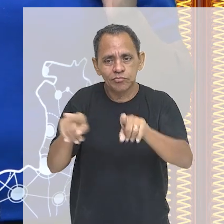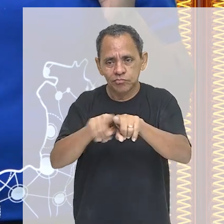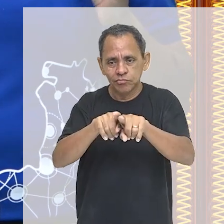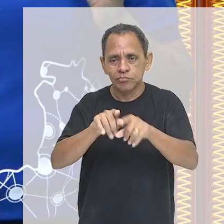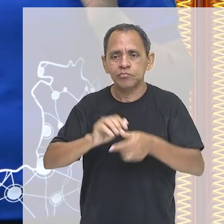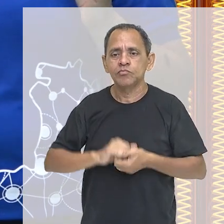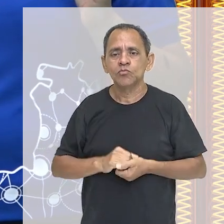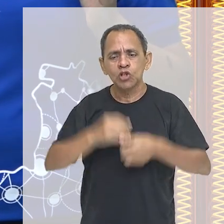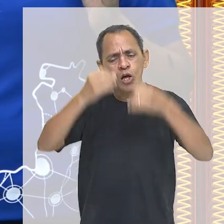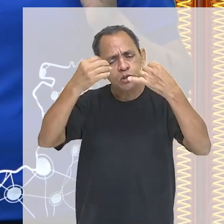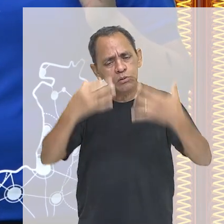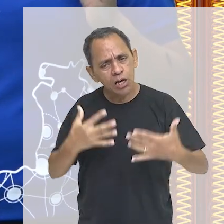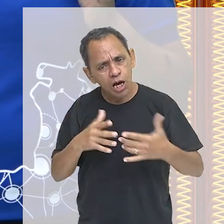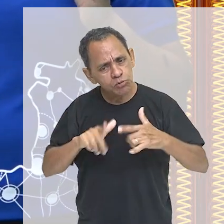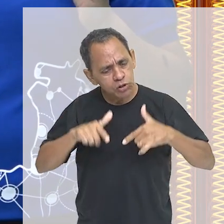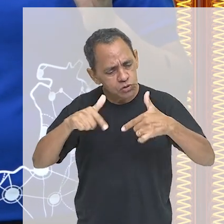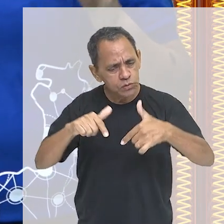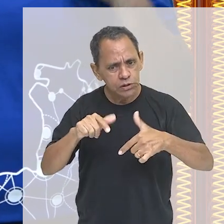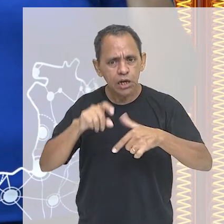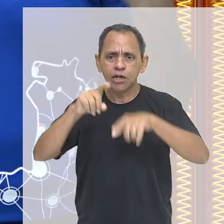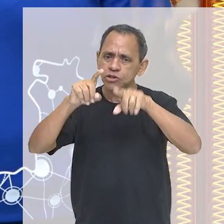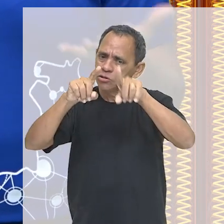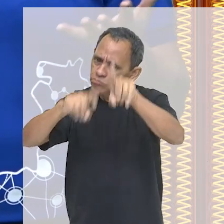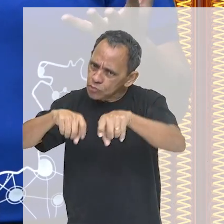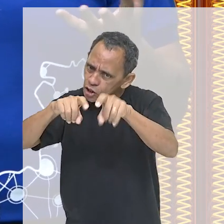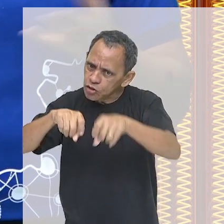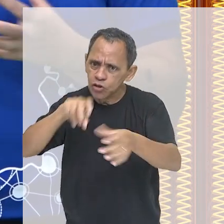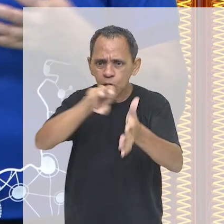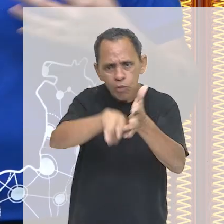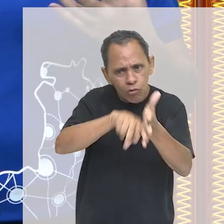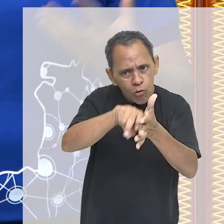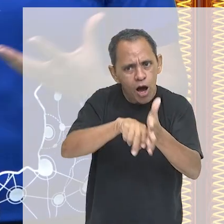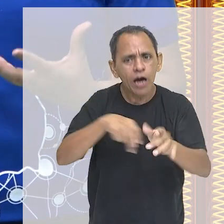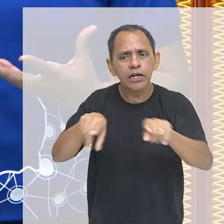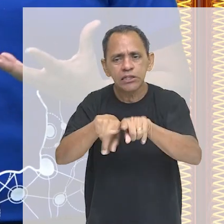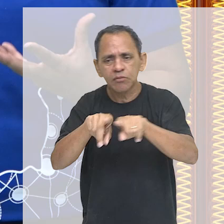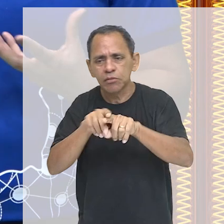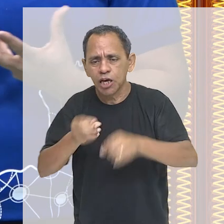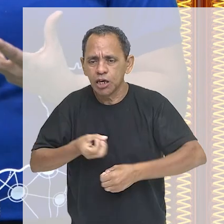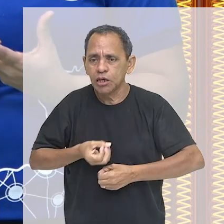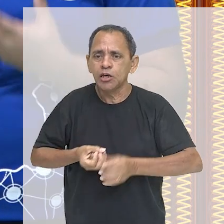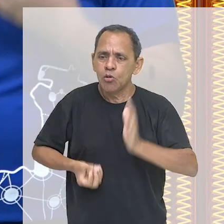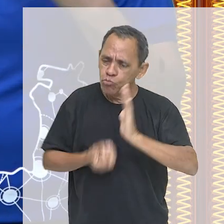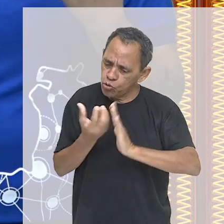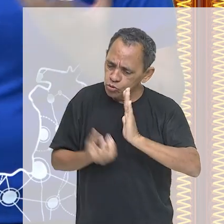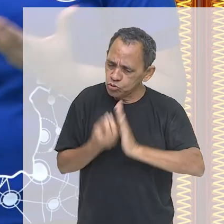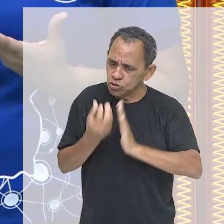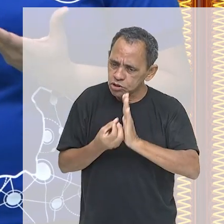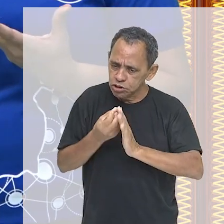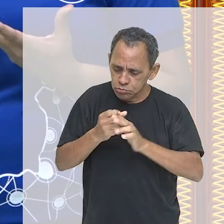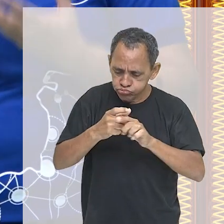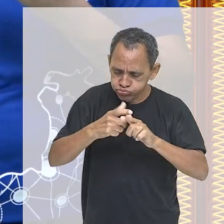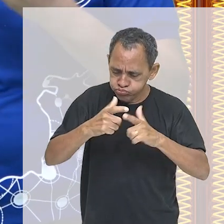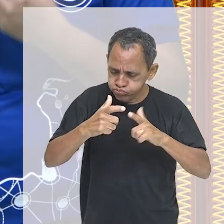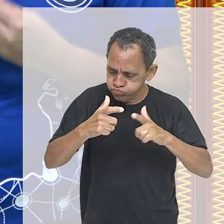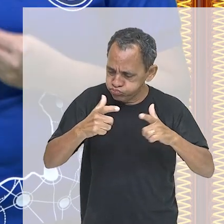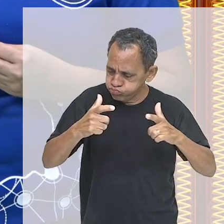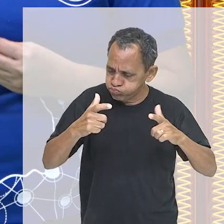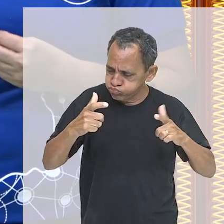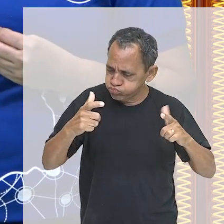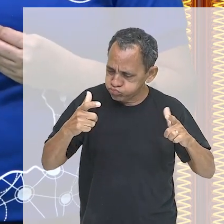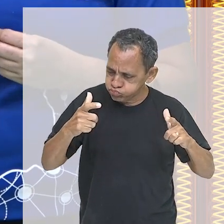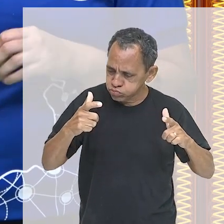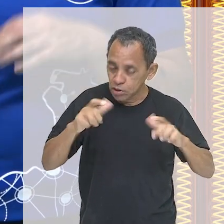ali de uma atividade de agricultura, de pecuária, onde são produzidos em grande quantidade, porém,